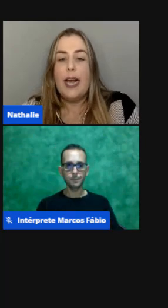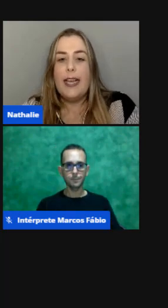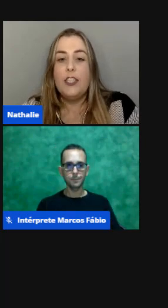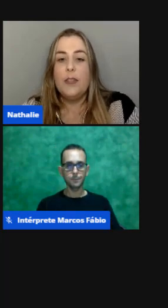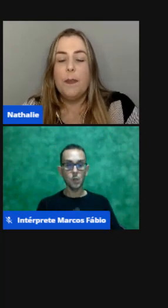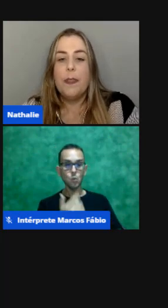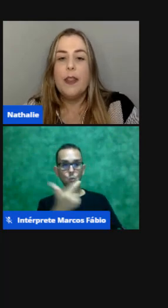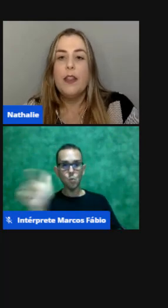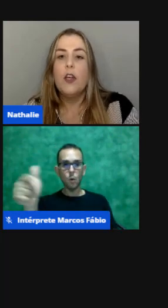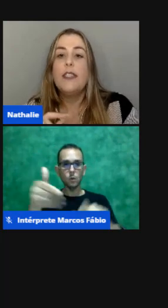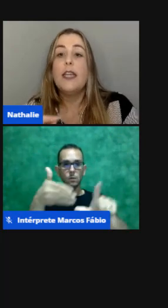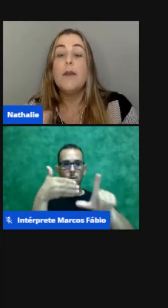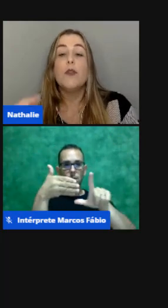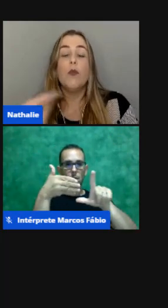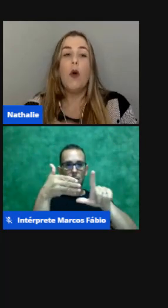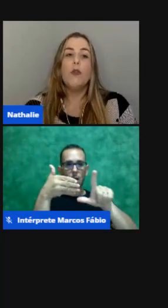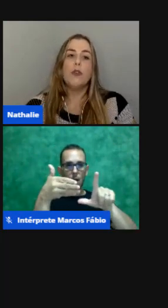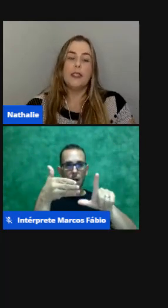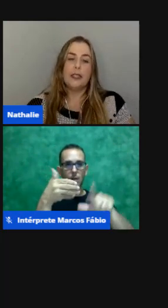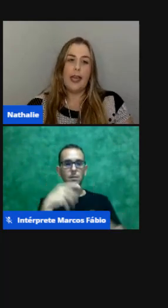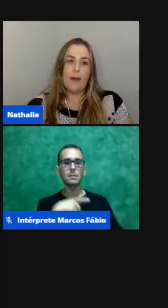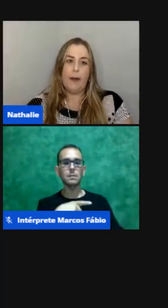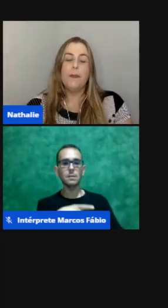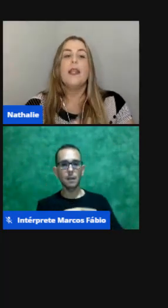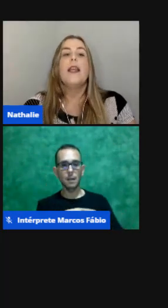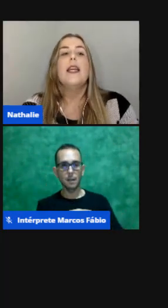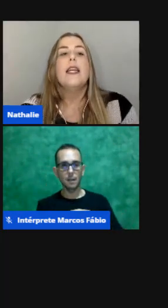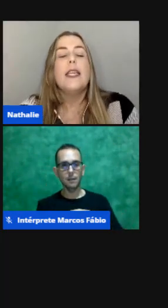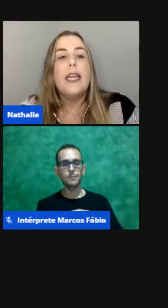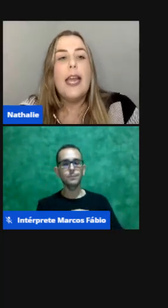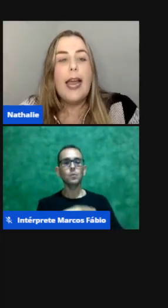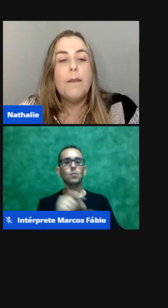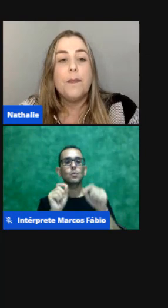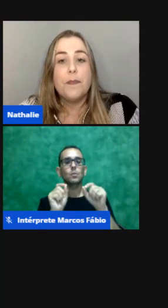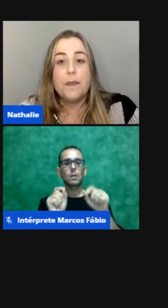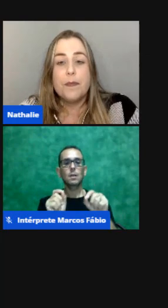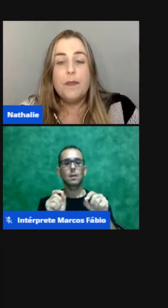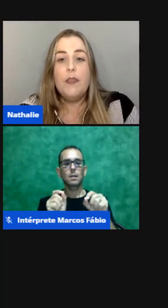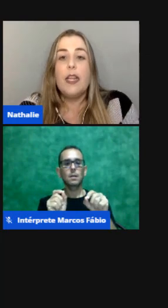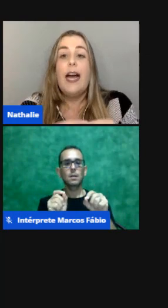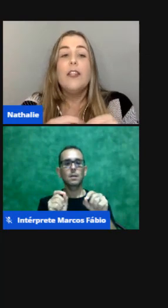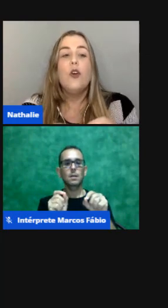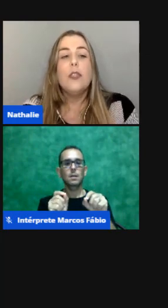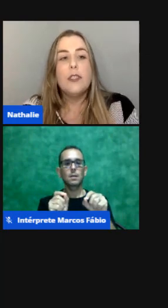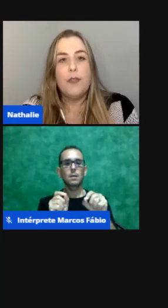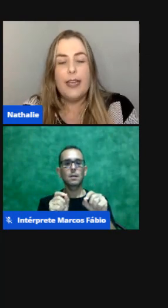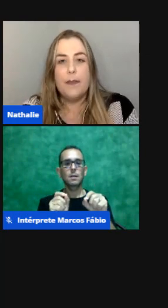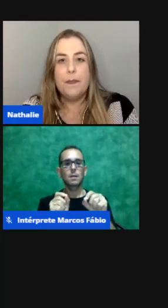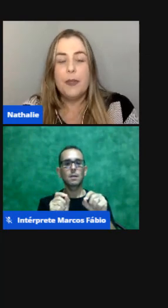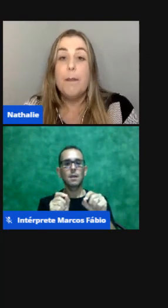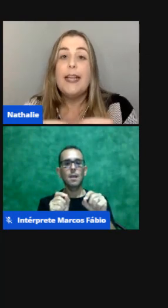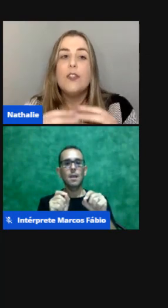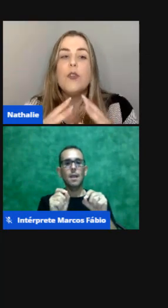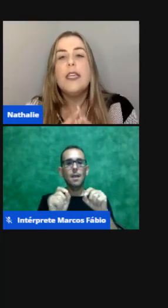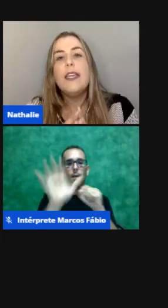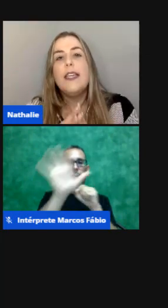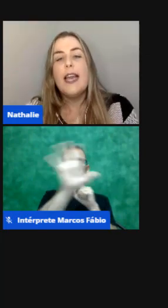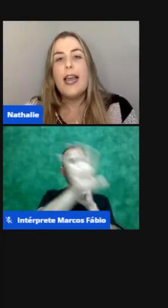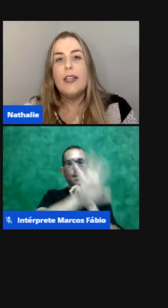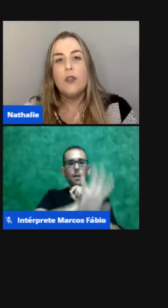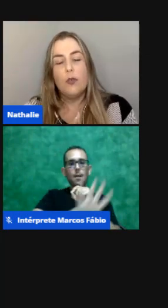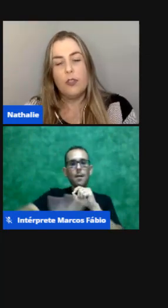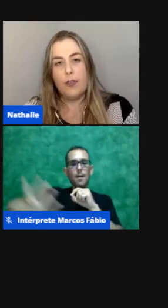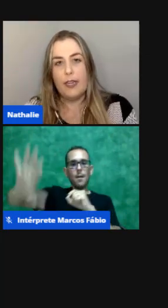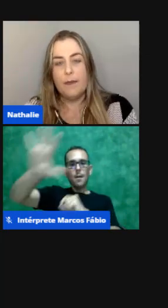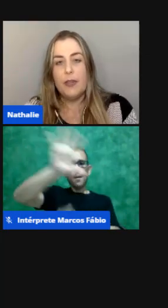próximo slide, nós temos um outro esquema, que é a noosfera. Mas o que